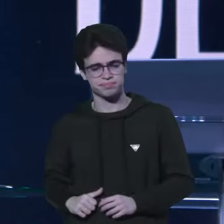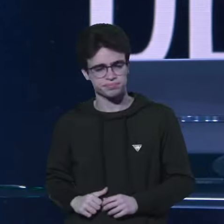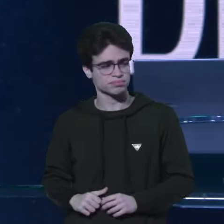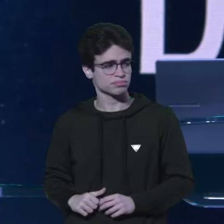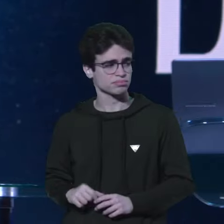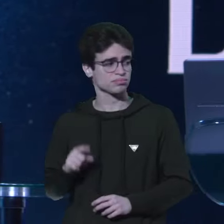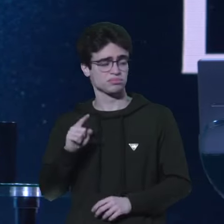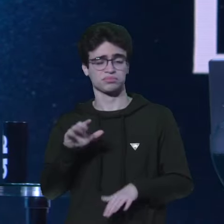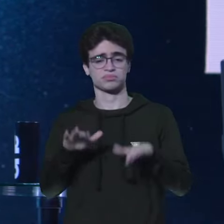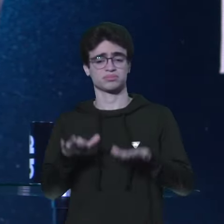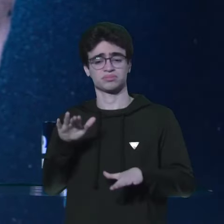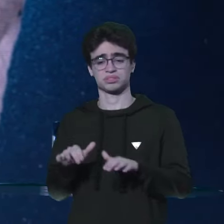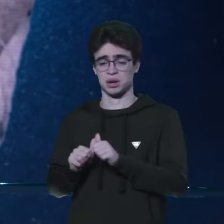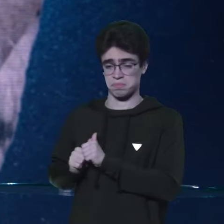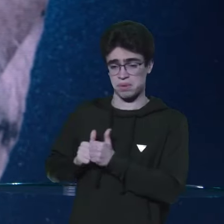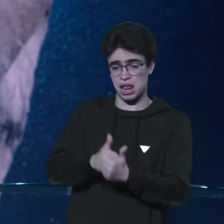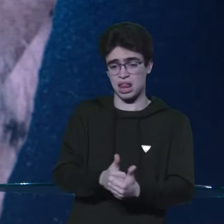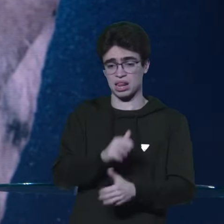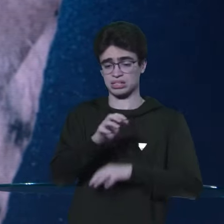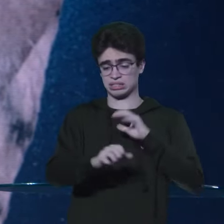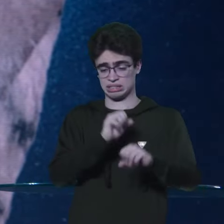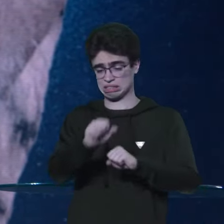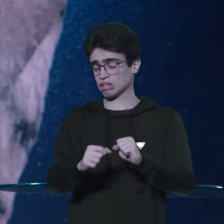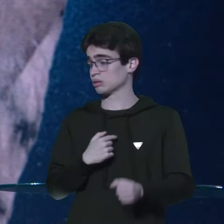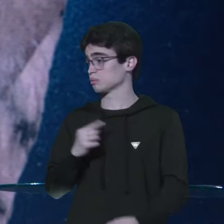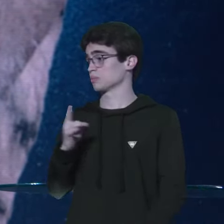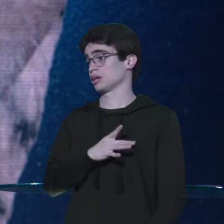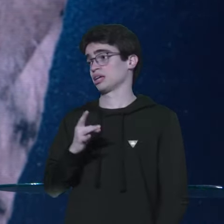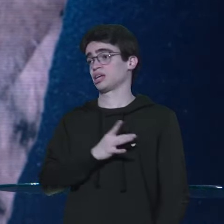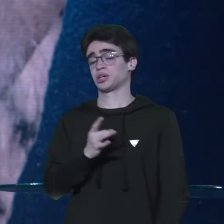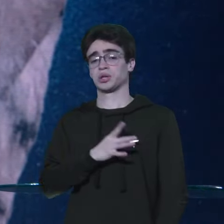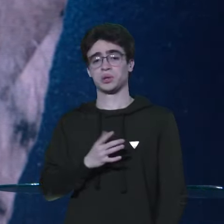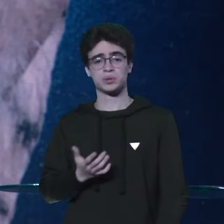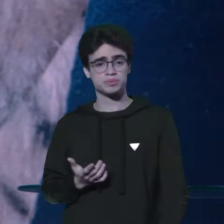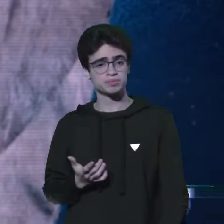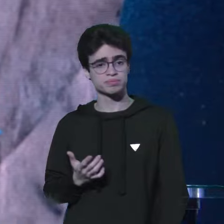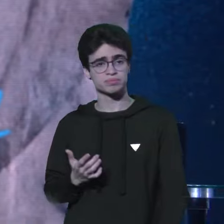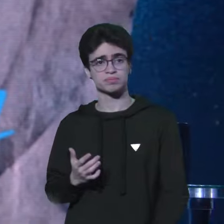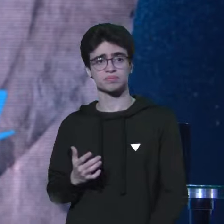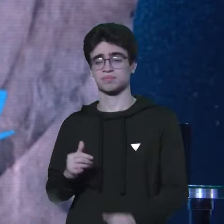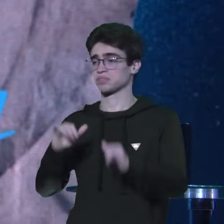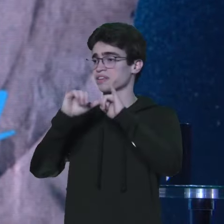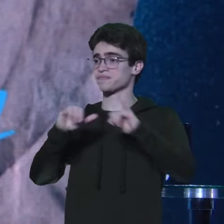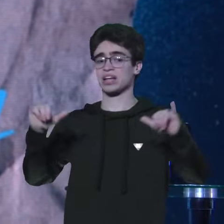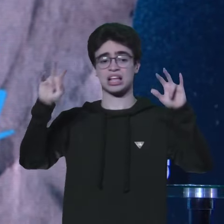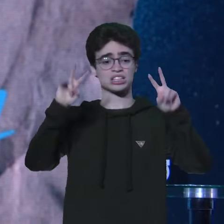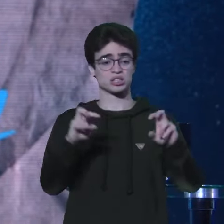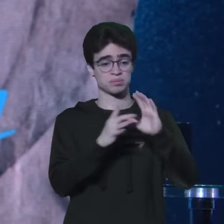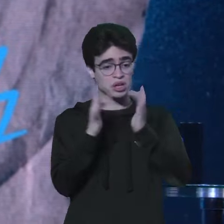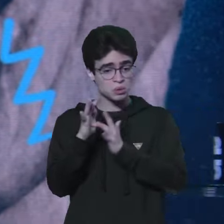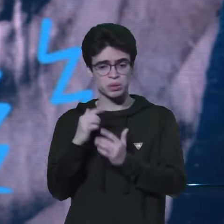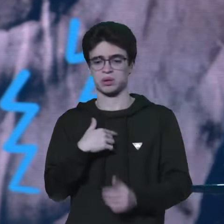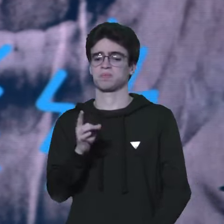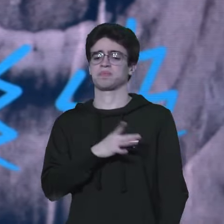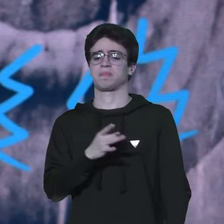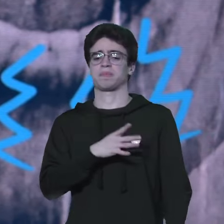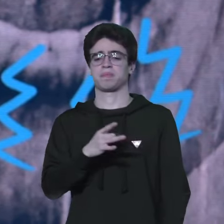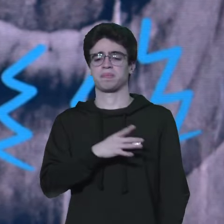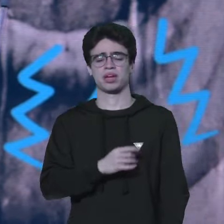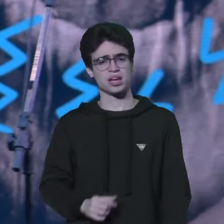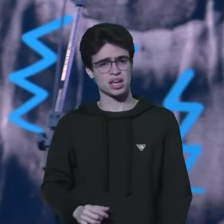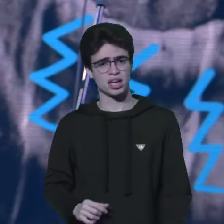tem tido medo da perseguição dele, tem tido medo de falar de Jesus, tem perdido tempo com coisas